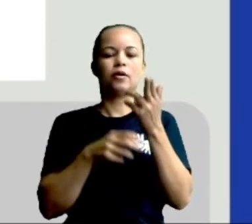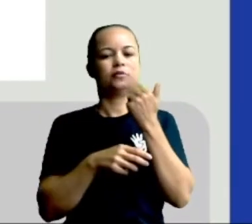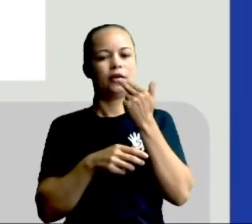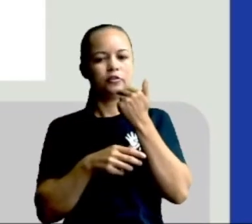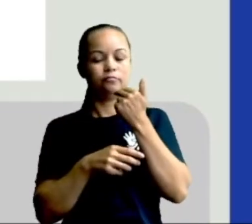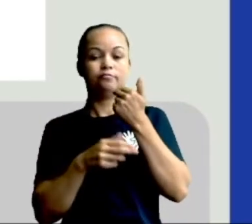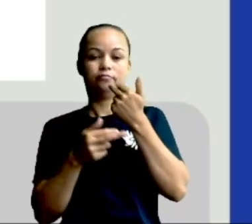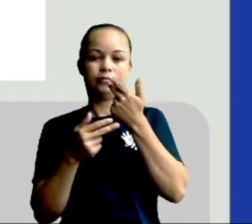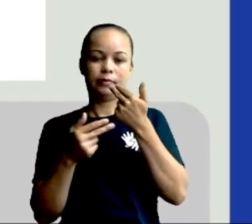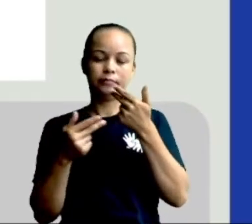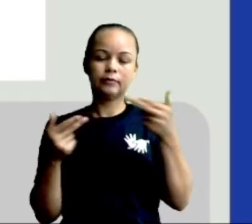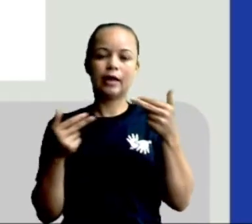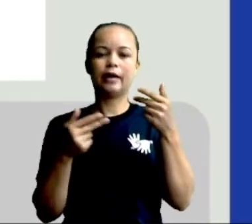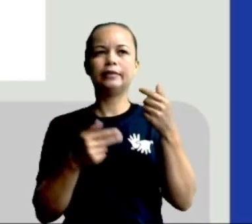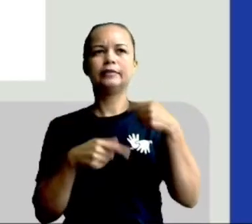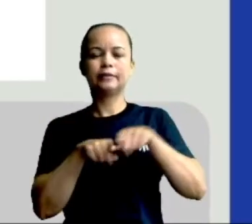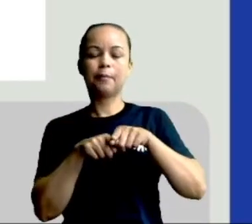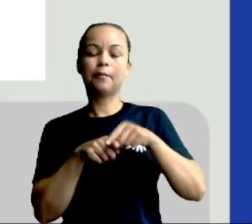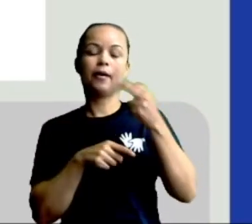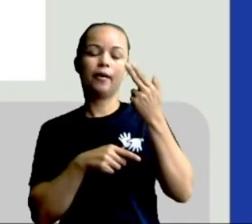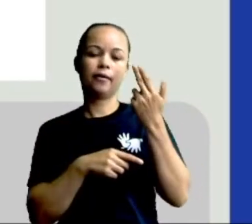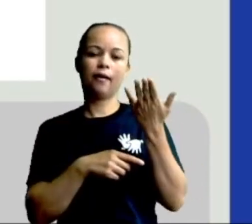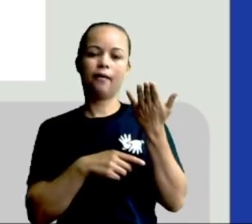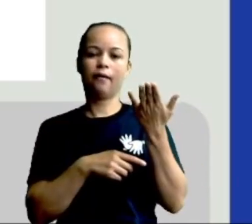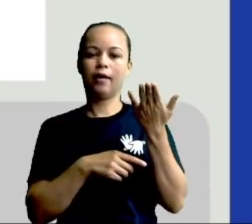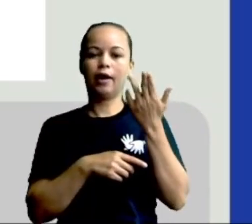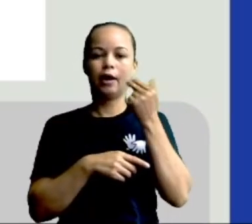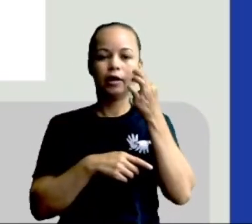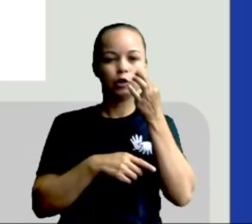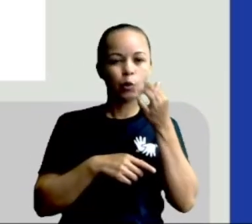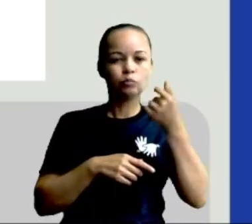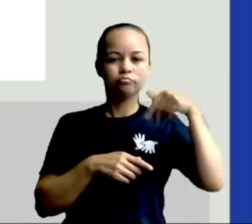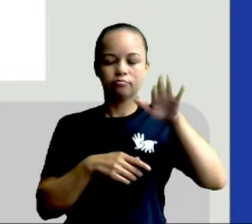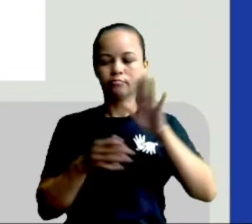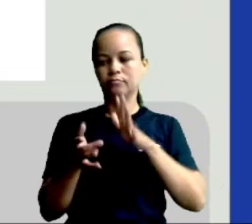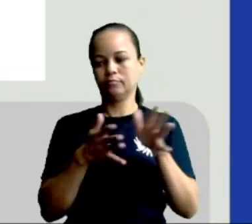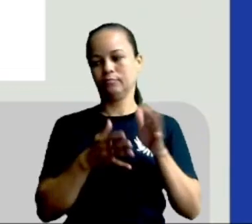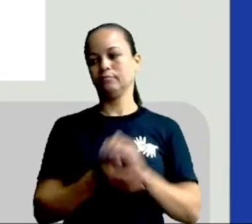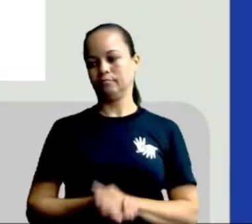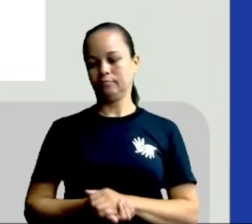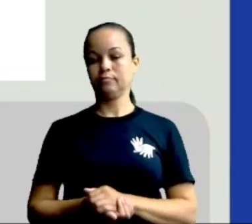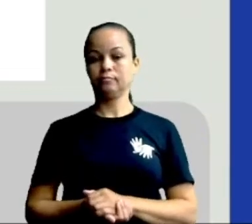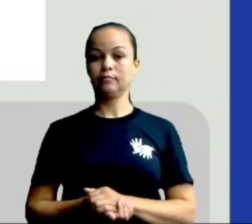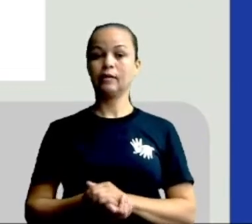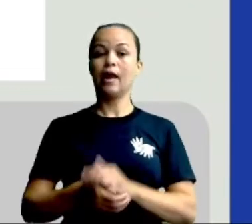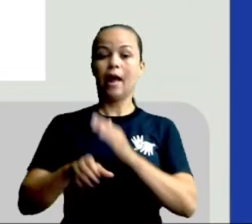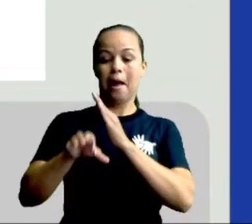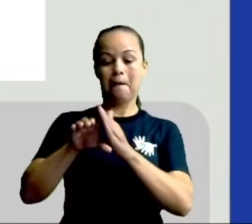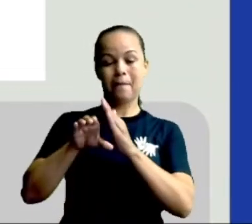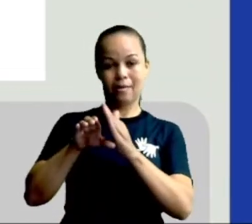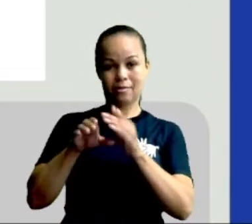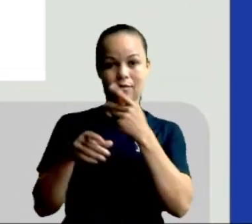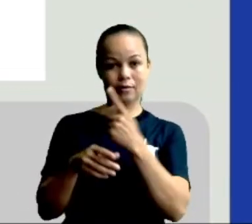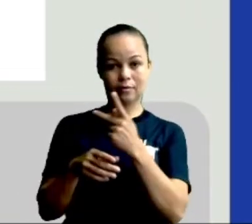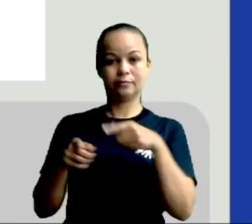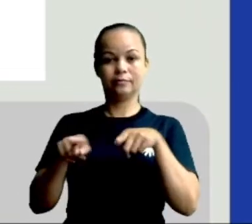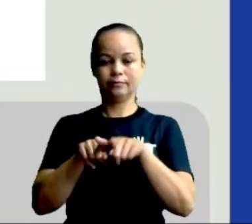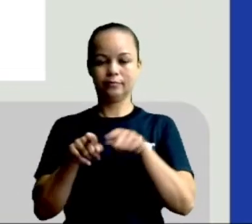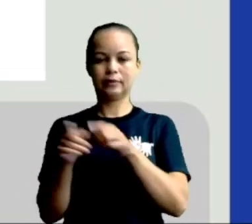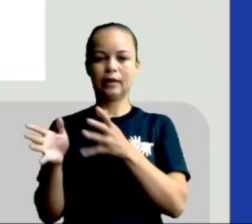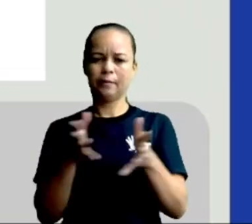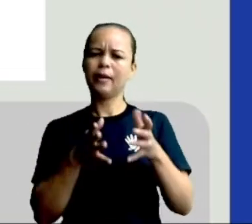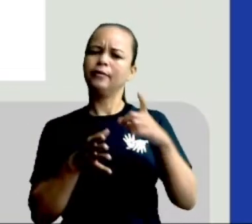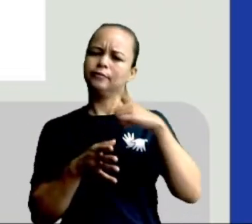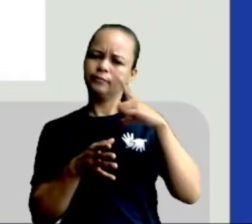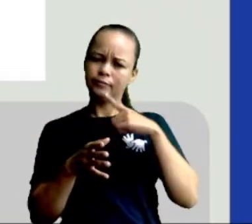nutrientes. A batata inglesa também, quando você parte, você percebe ali que sai um líquido, porque ela tem bastante